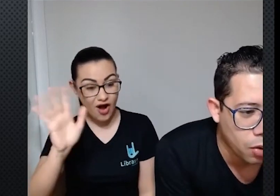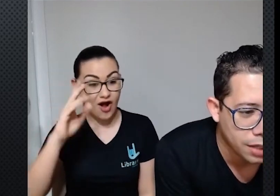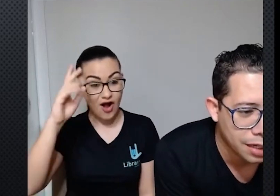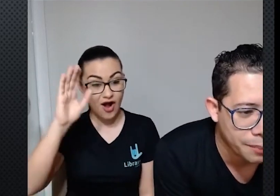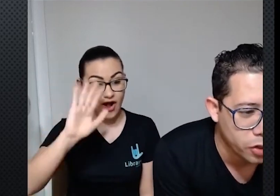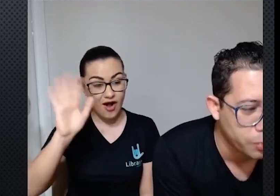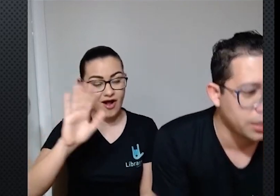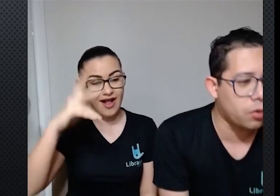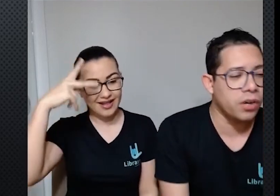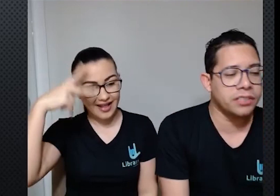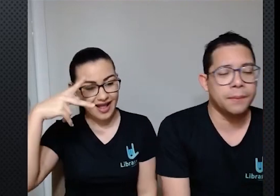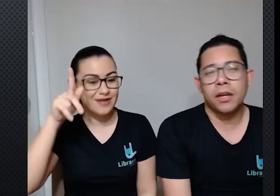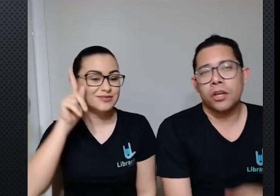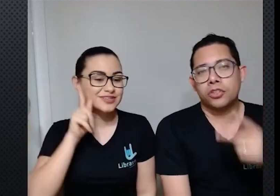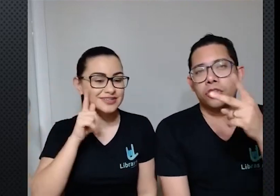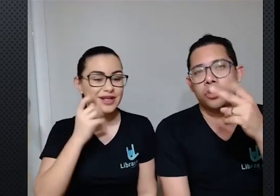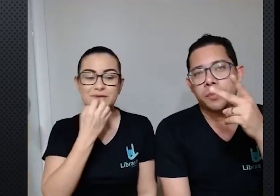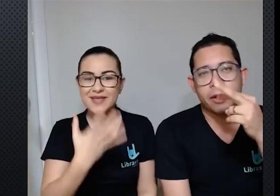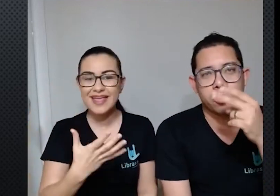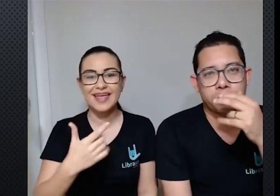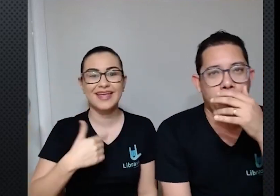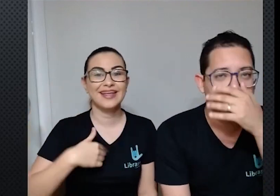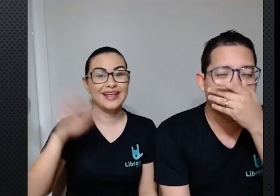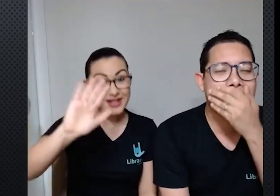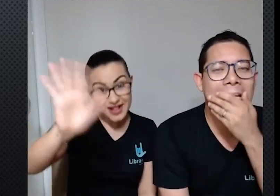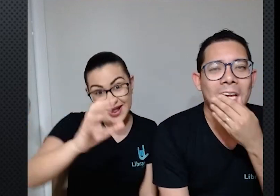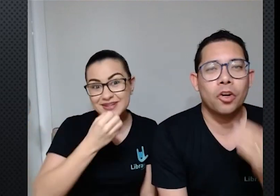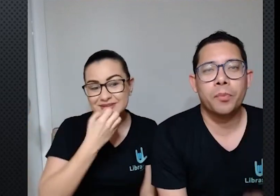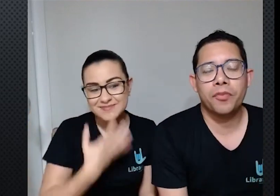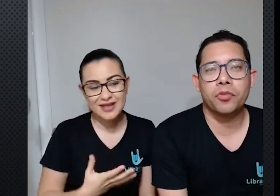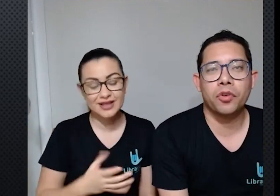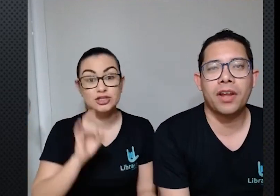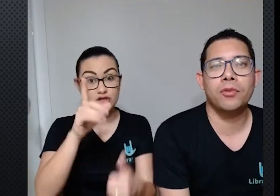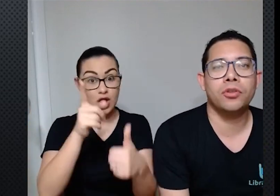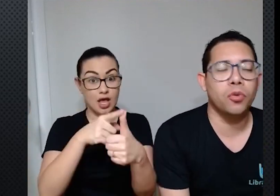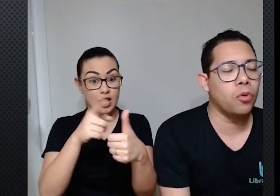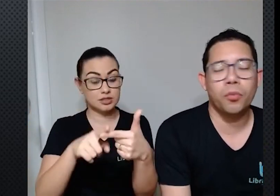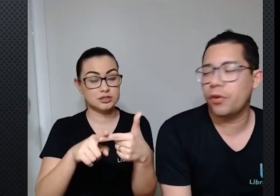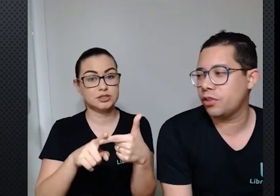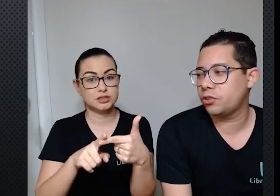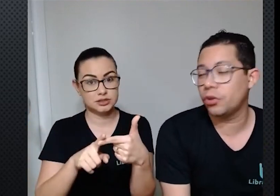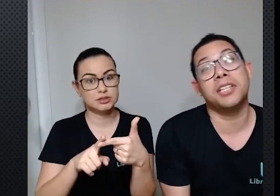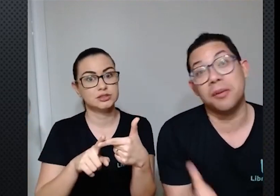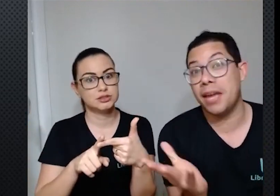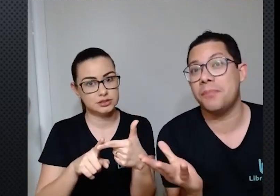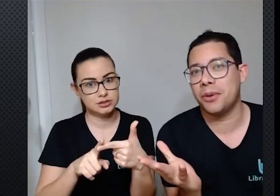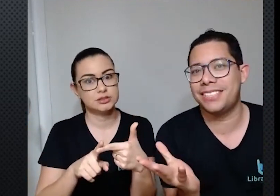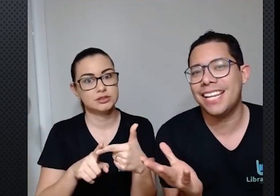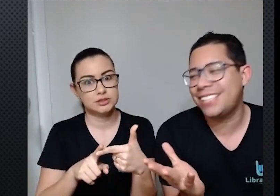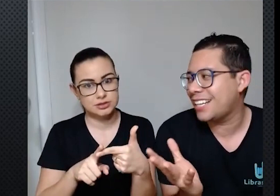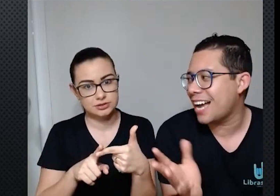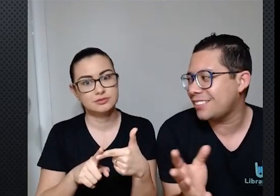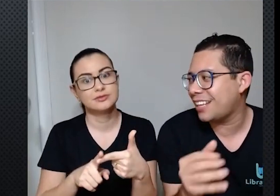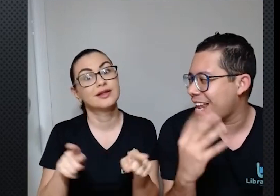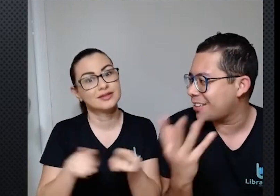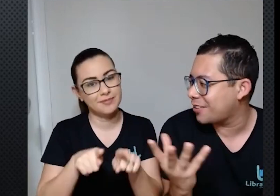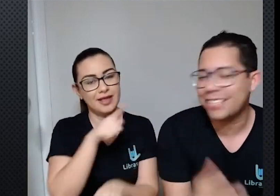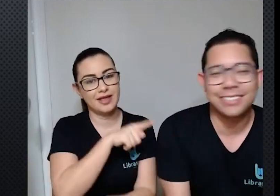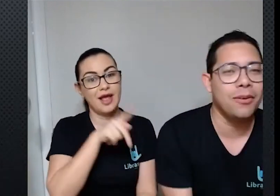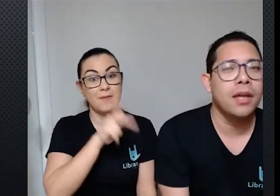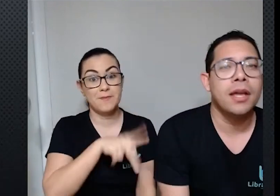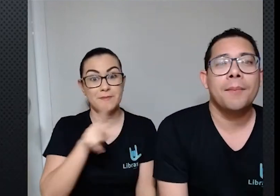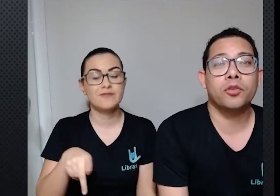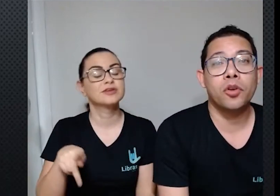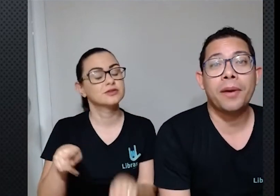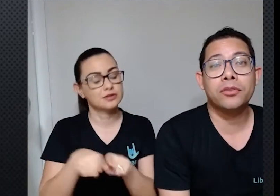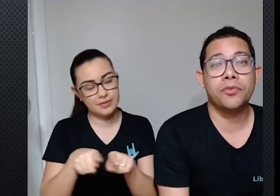chegou agora, se ela perdeu muita coisa, só os 2 primeiros pontos, né? Quando o professor fala muito, o professor também, pode ser nesse caso, né, na área de